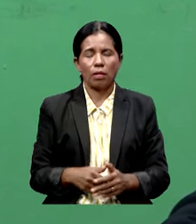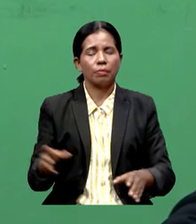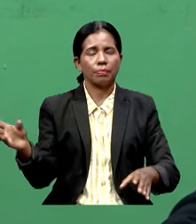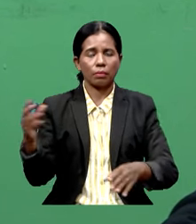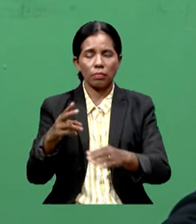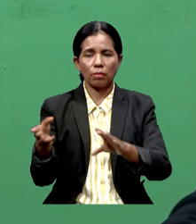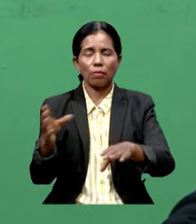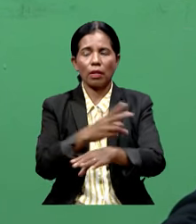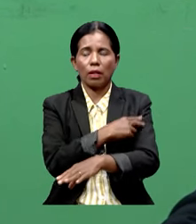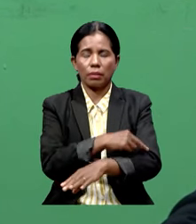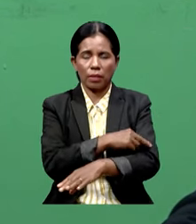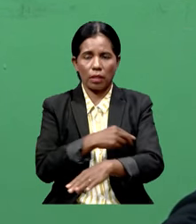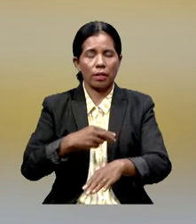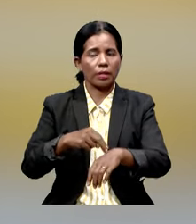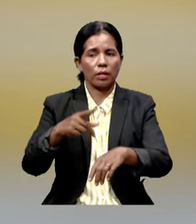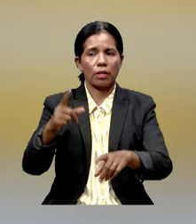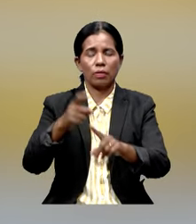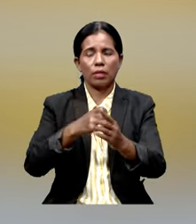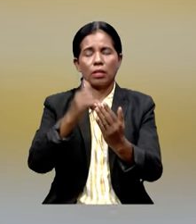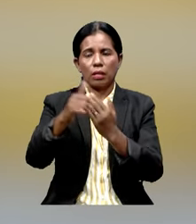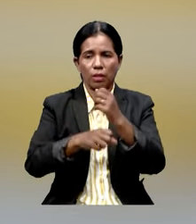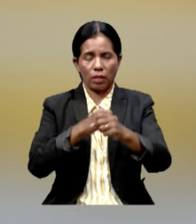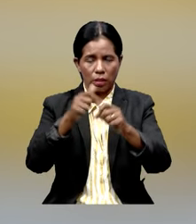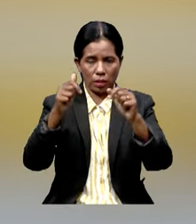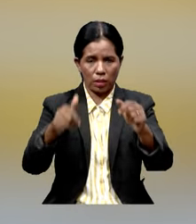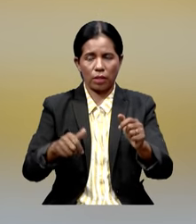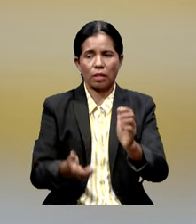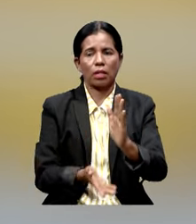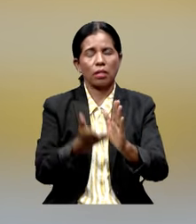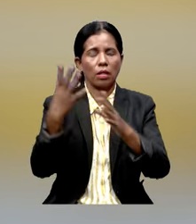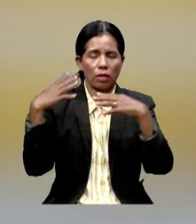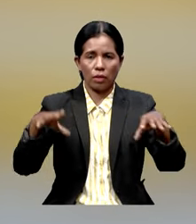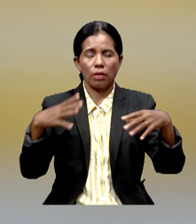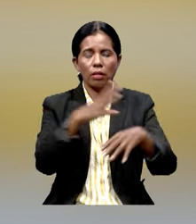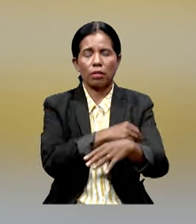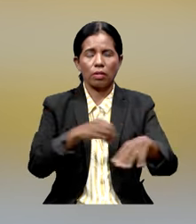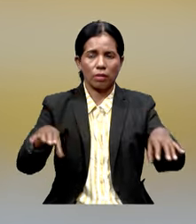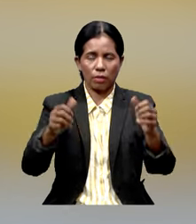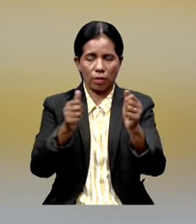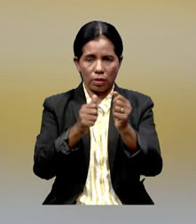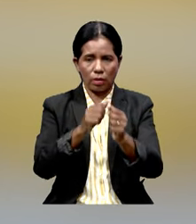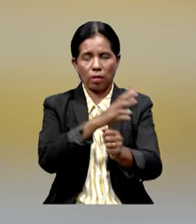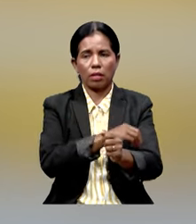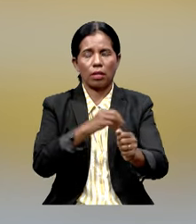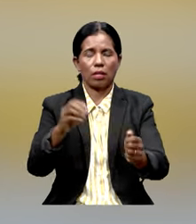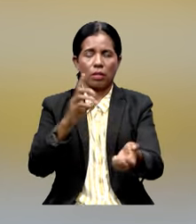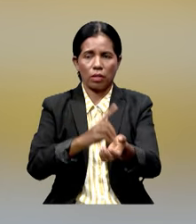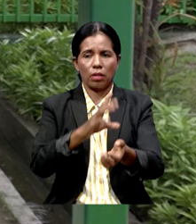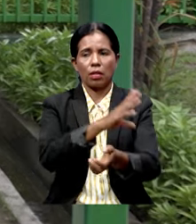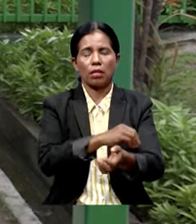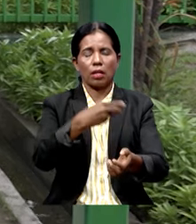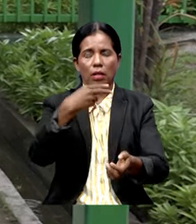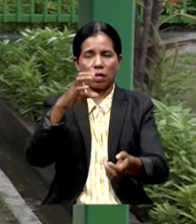doutor especialista cubano ne iha fulan zaneiro tina ne Podia ser força trabalho e a neurologia departamento medicina interna